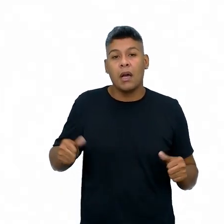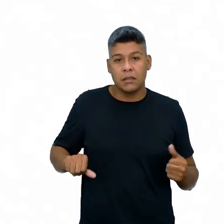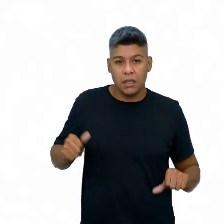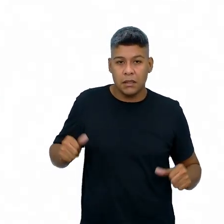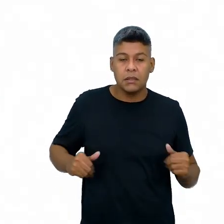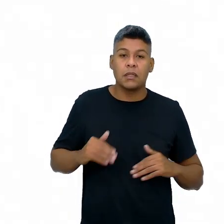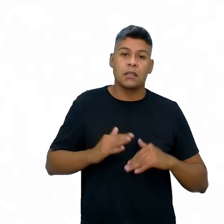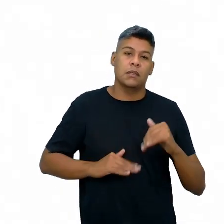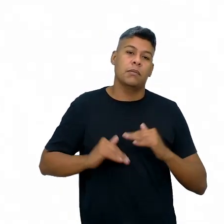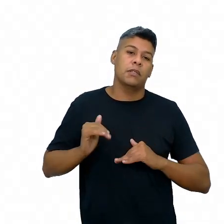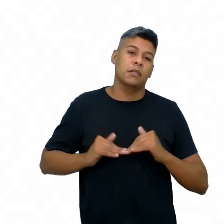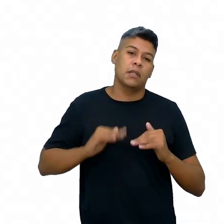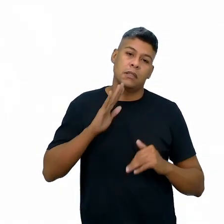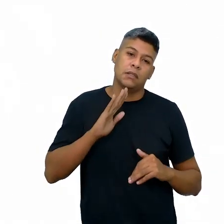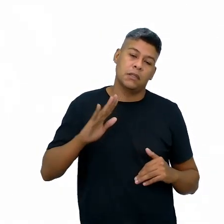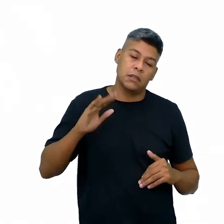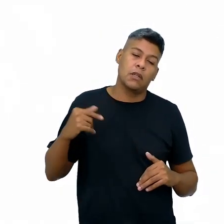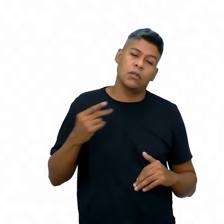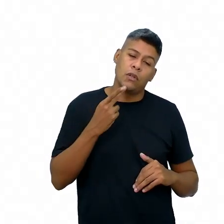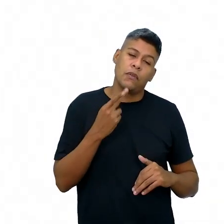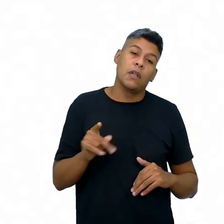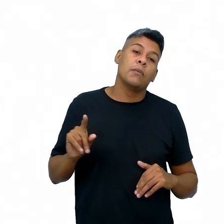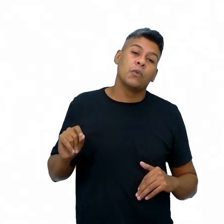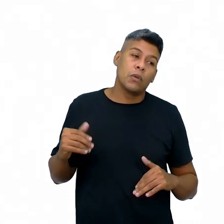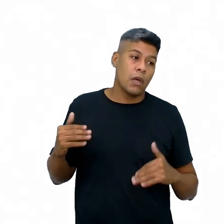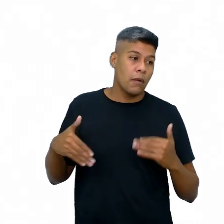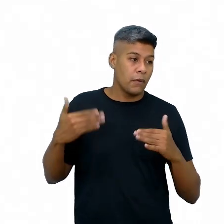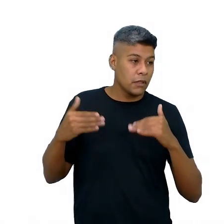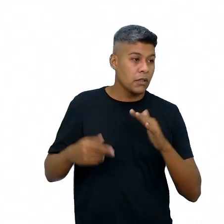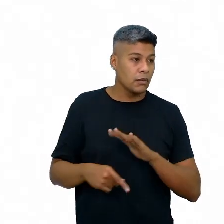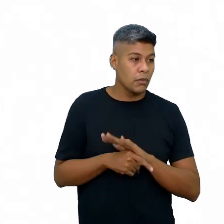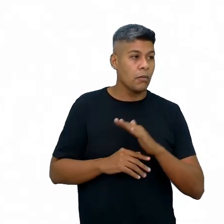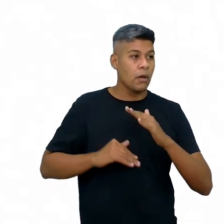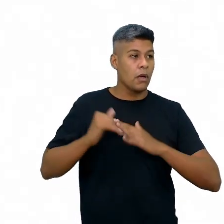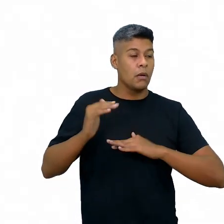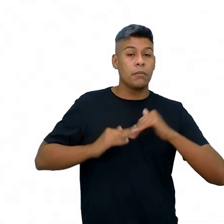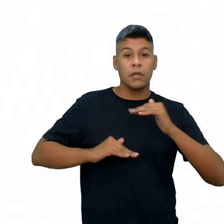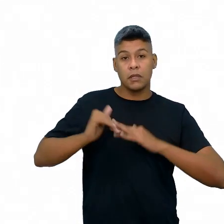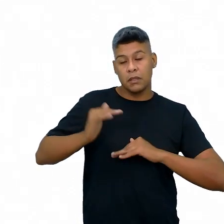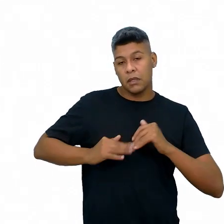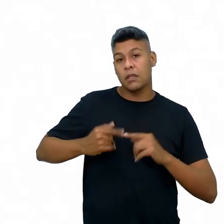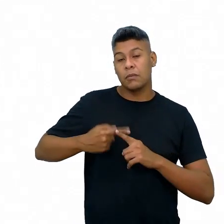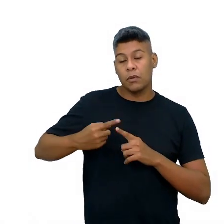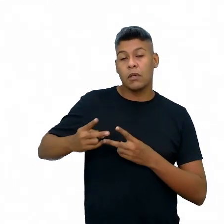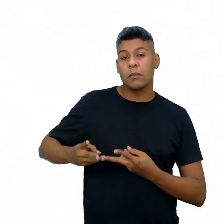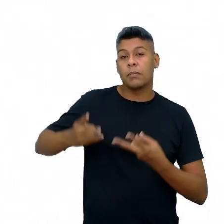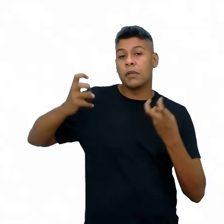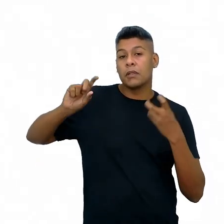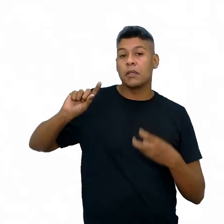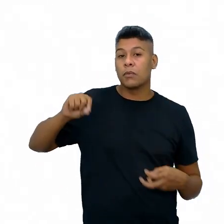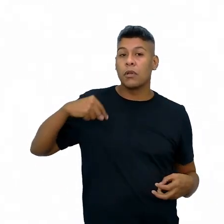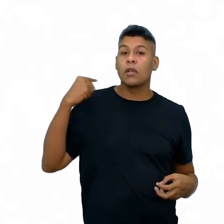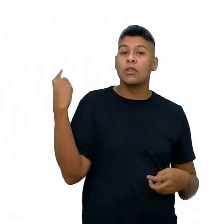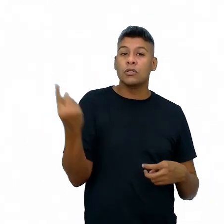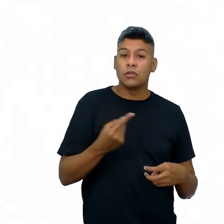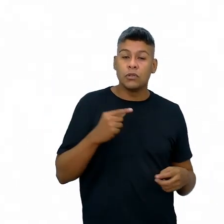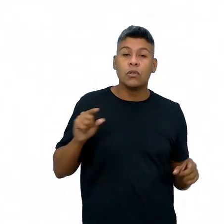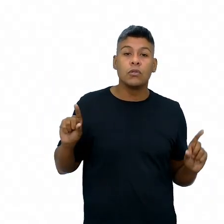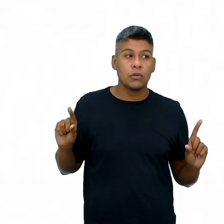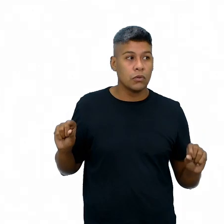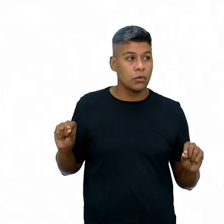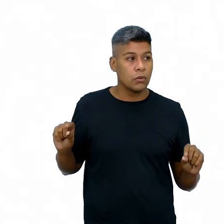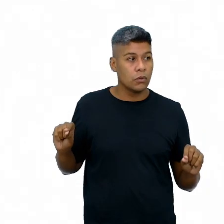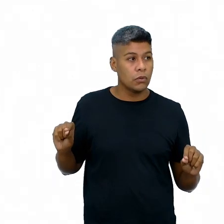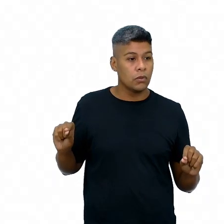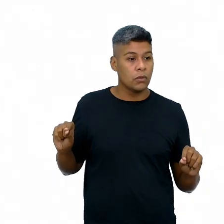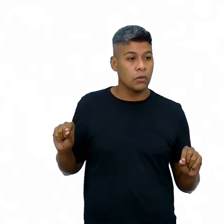essa habilidade essencial, podemos dizer que nós estamos avançando nessa habilidade, porque percebam, nós estamos, além